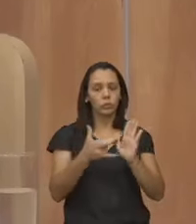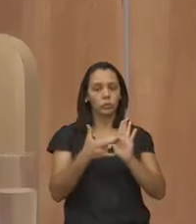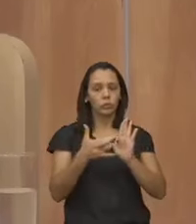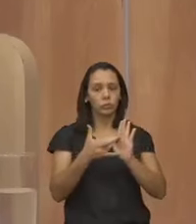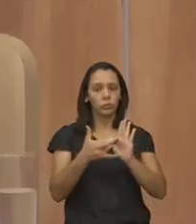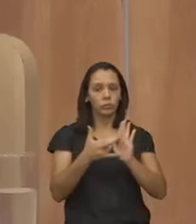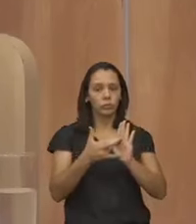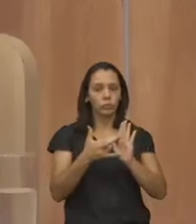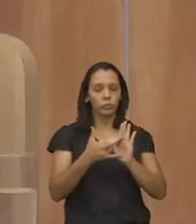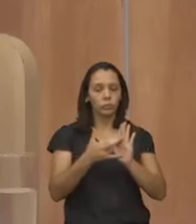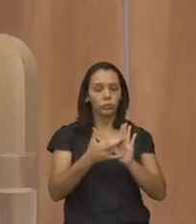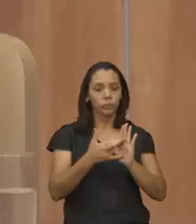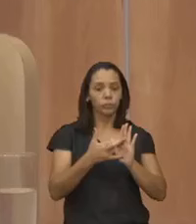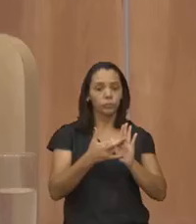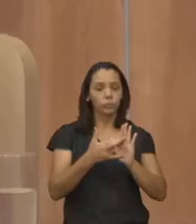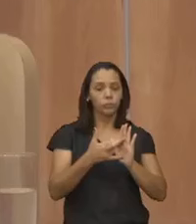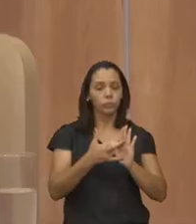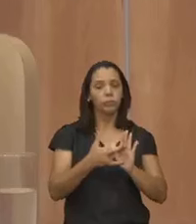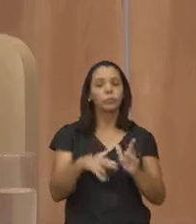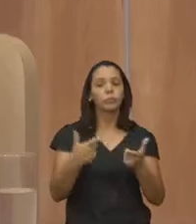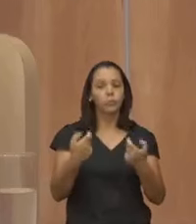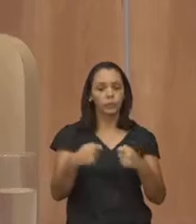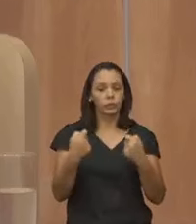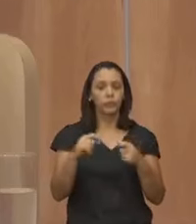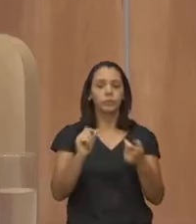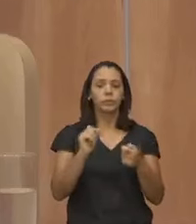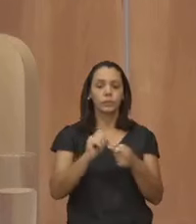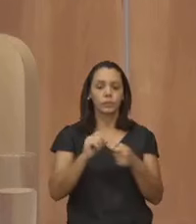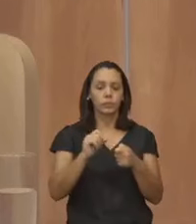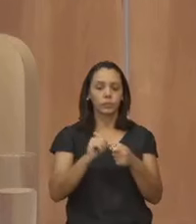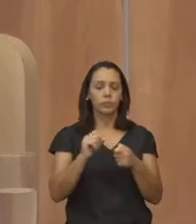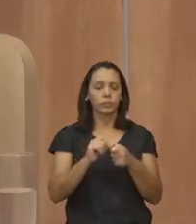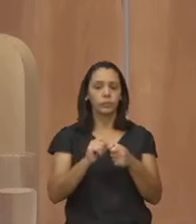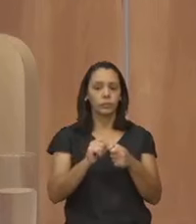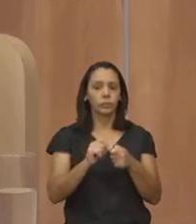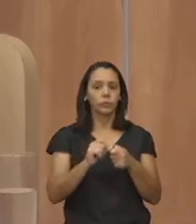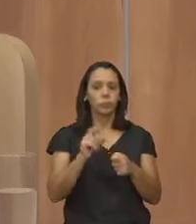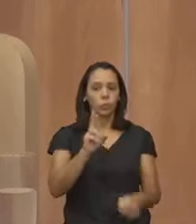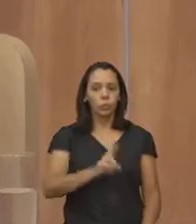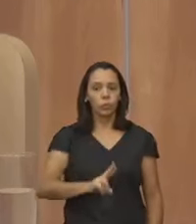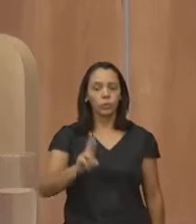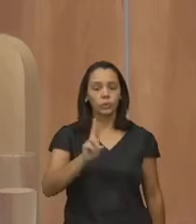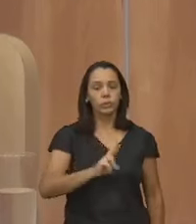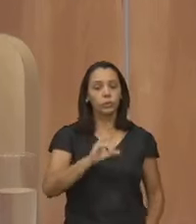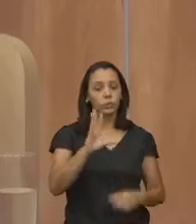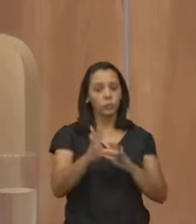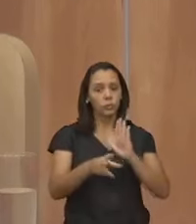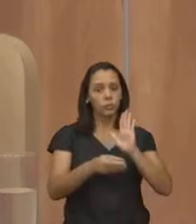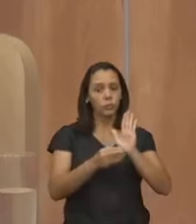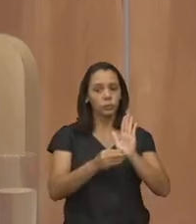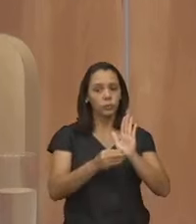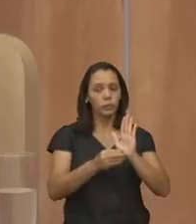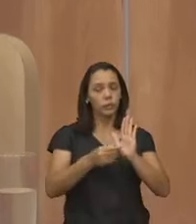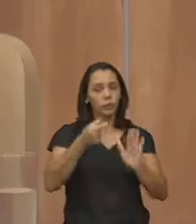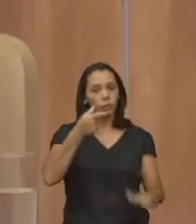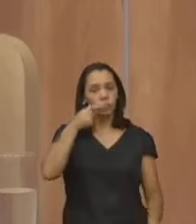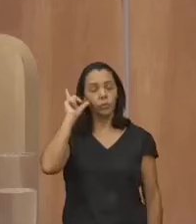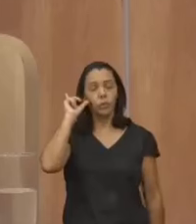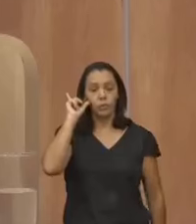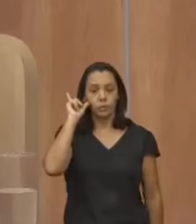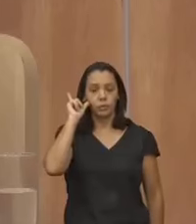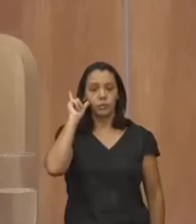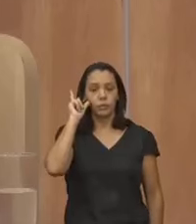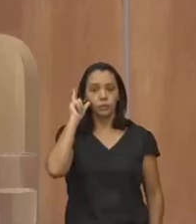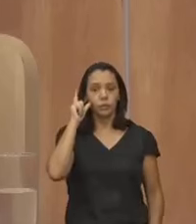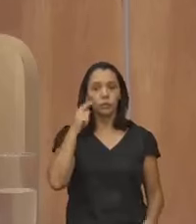sido questão feito, de ordem, por gentileza, Hernani. Deveria ter sido feito através de emenda, que era ontem. É uma propositura